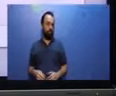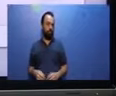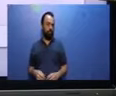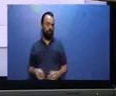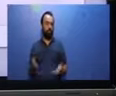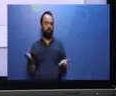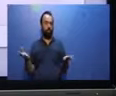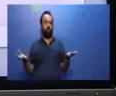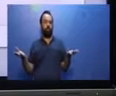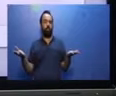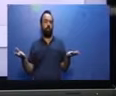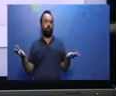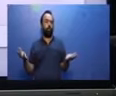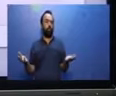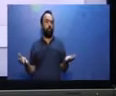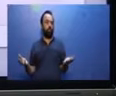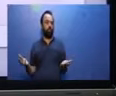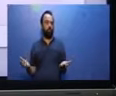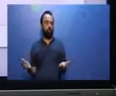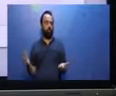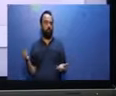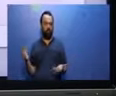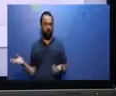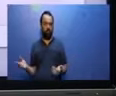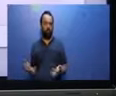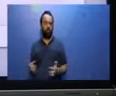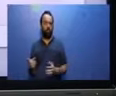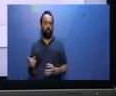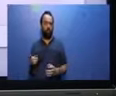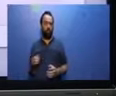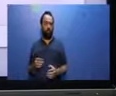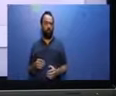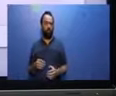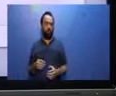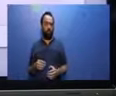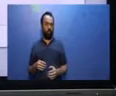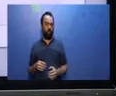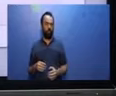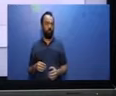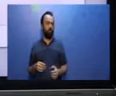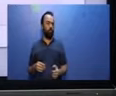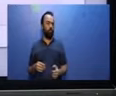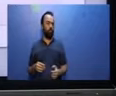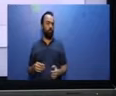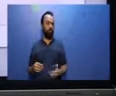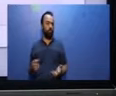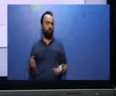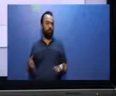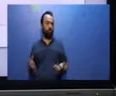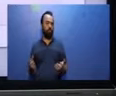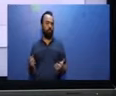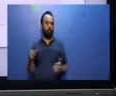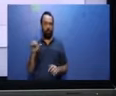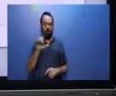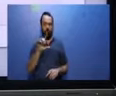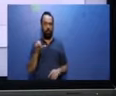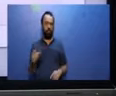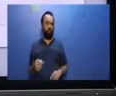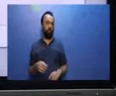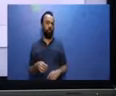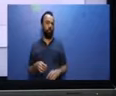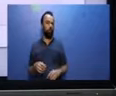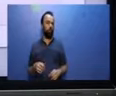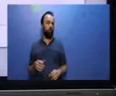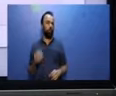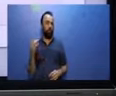utilizando a balança e era a maneira como ele determinava as massas né antes e depois um exemplo da contagem de